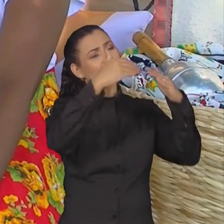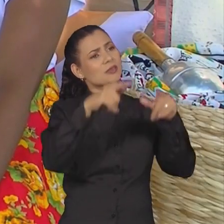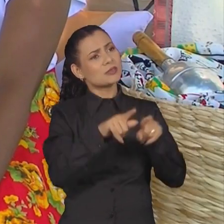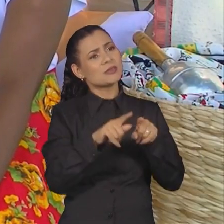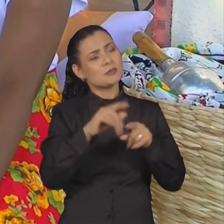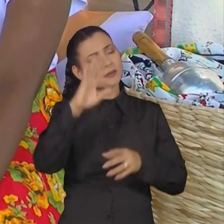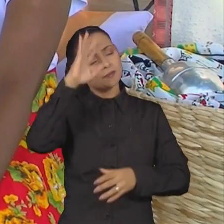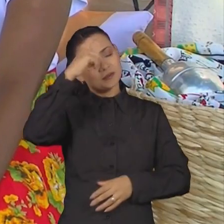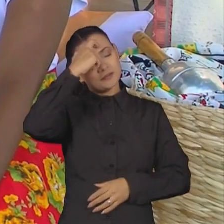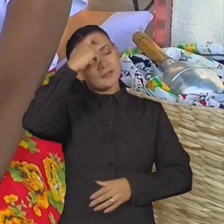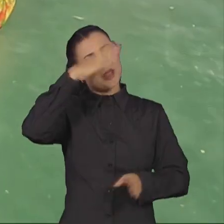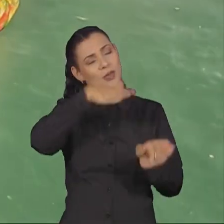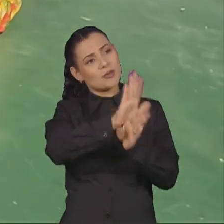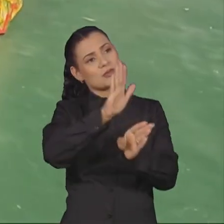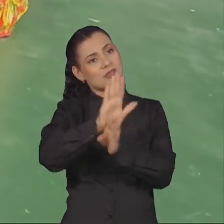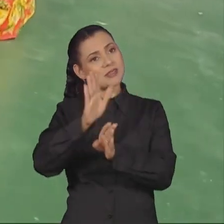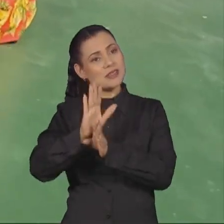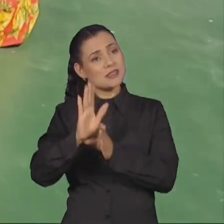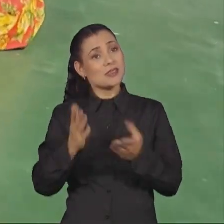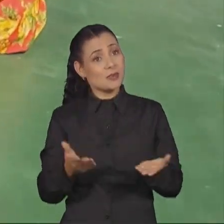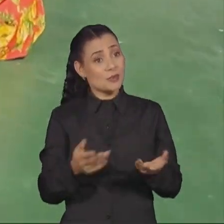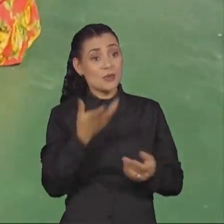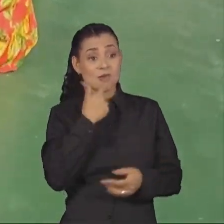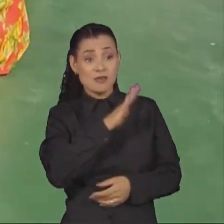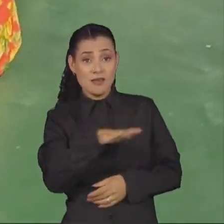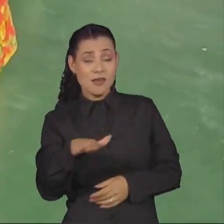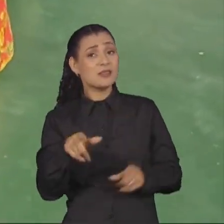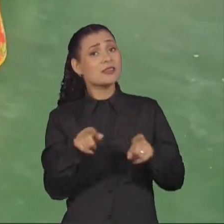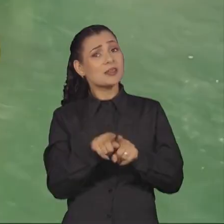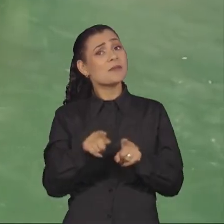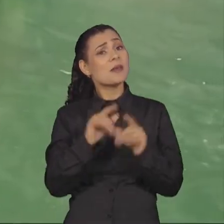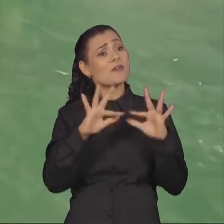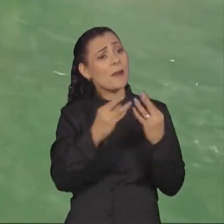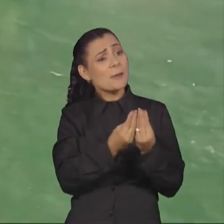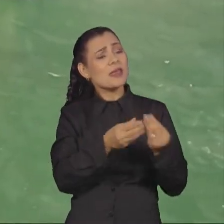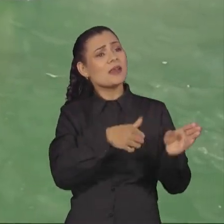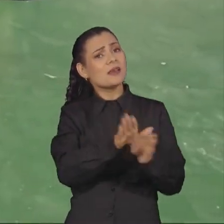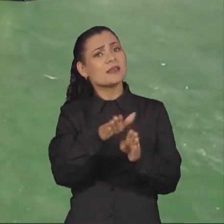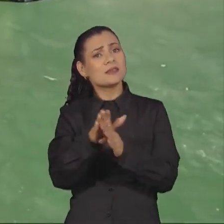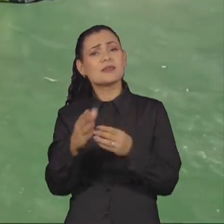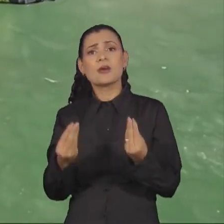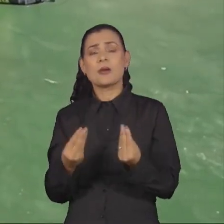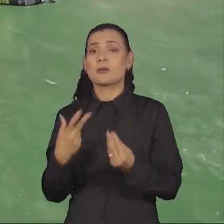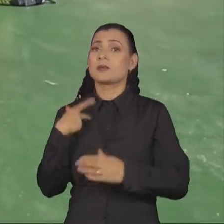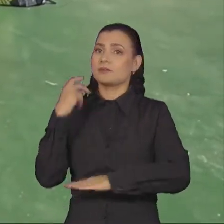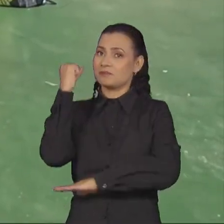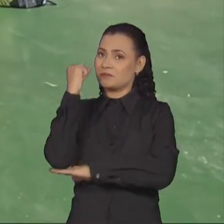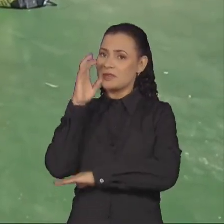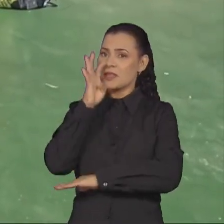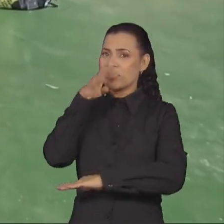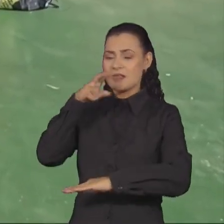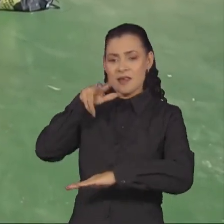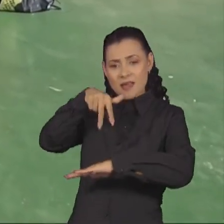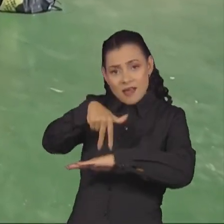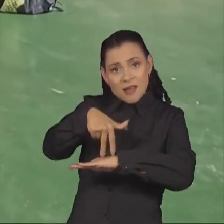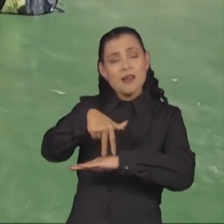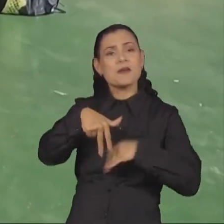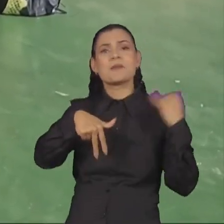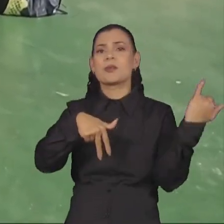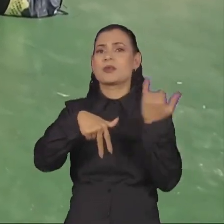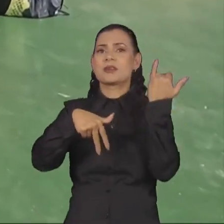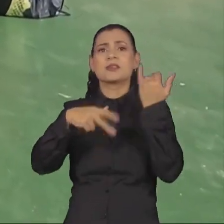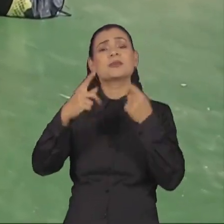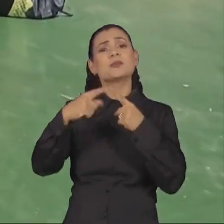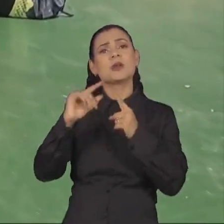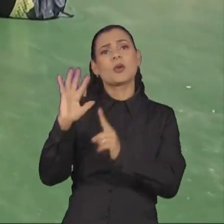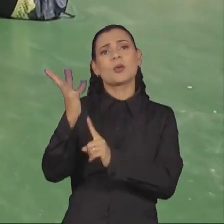processo de conscientização, que não só das crianças, mas das famílias também? Estar aqui é importante, porque através da cultura,